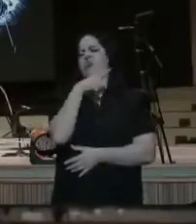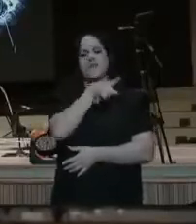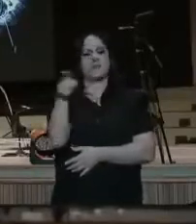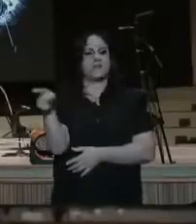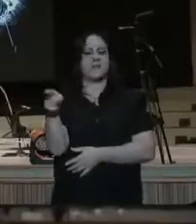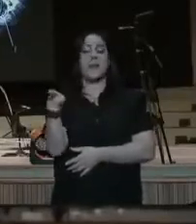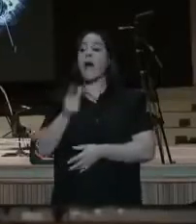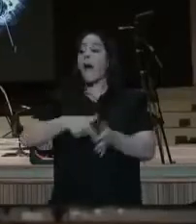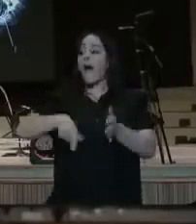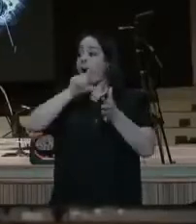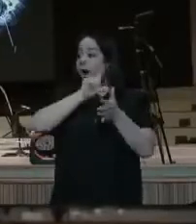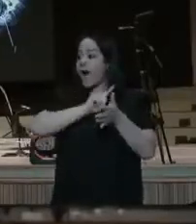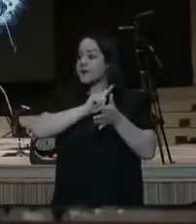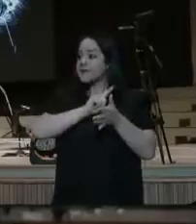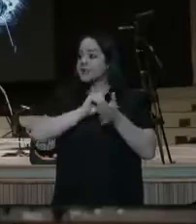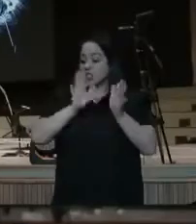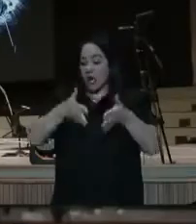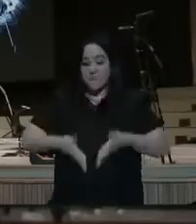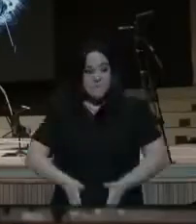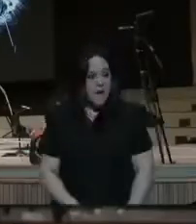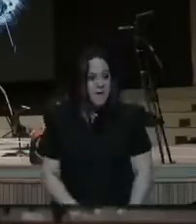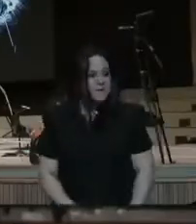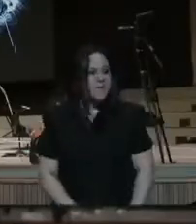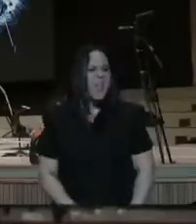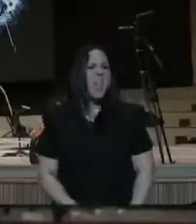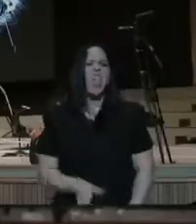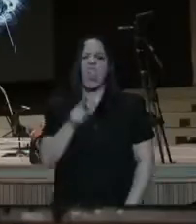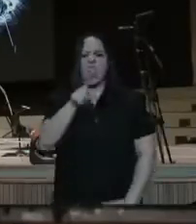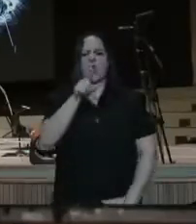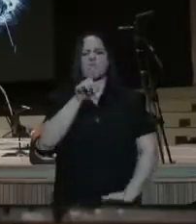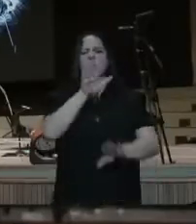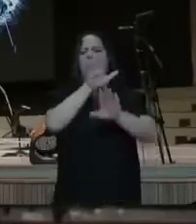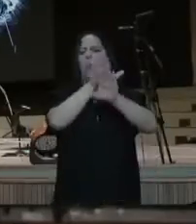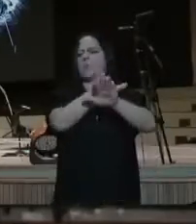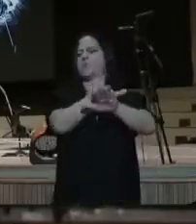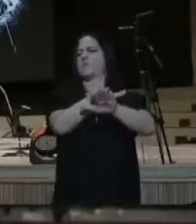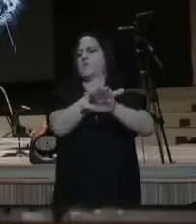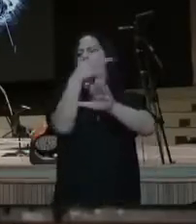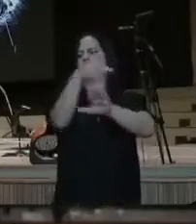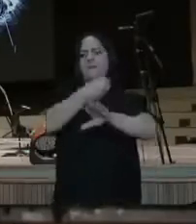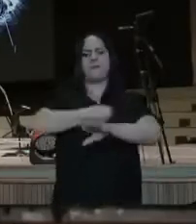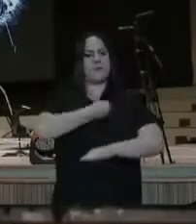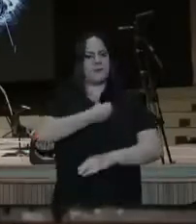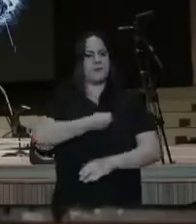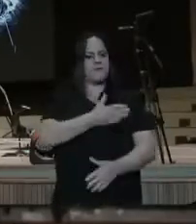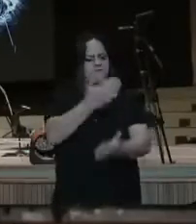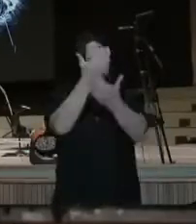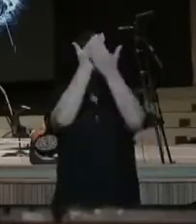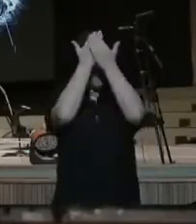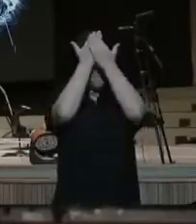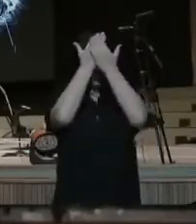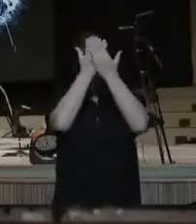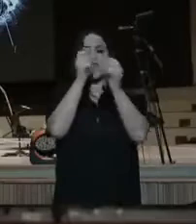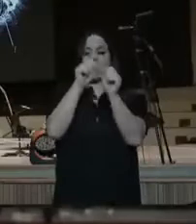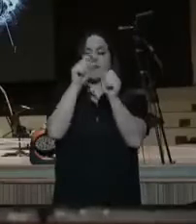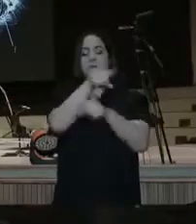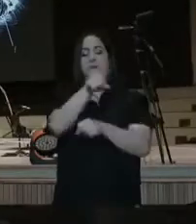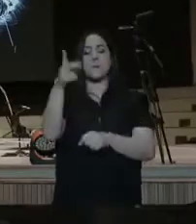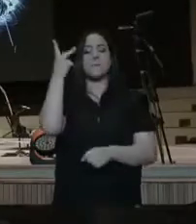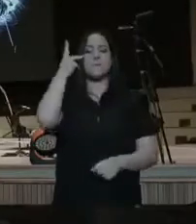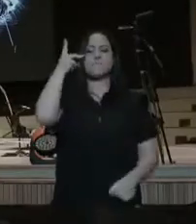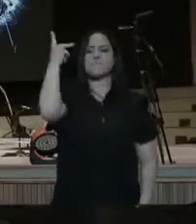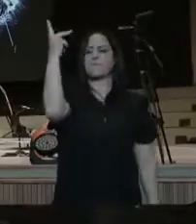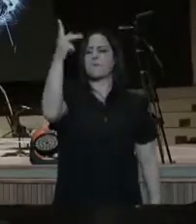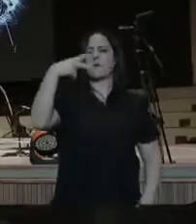e antes que saísse da madre eu te consagrei e de constituir profeta as nações